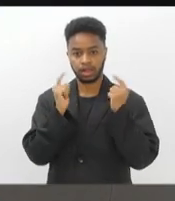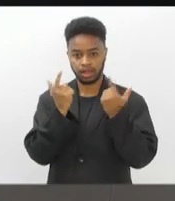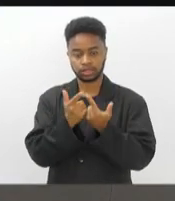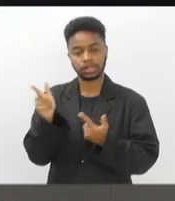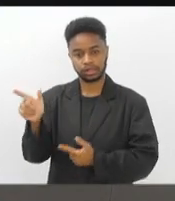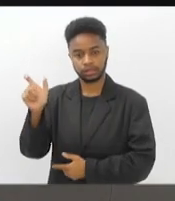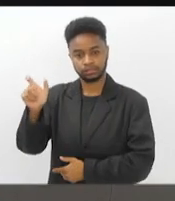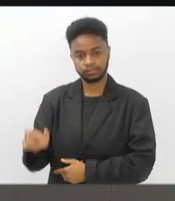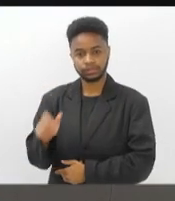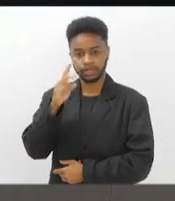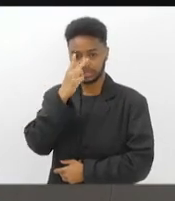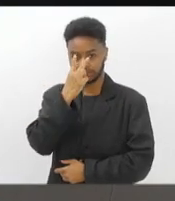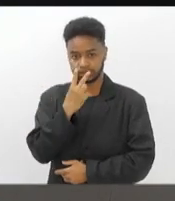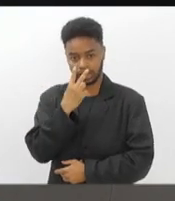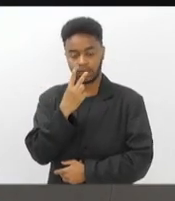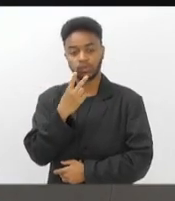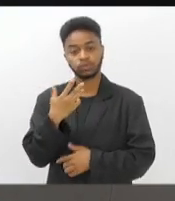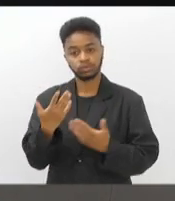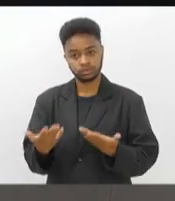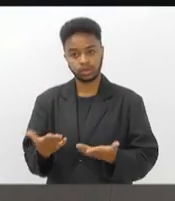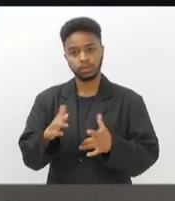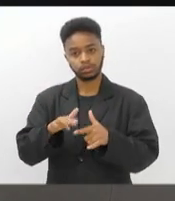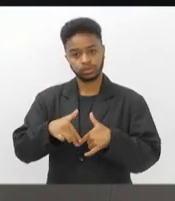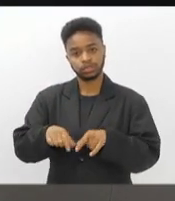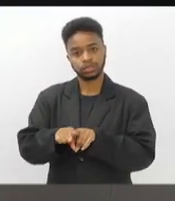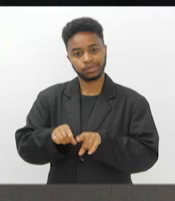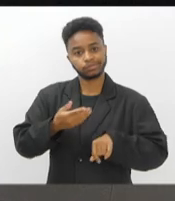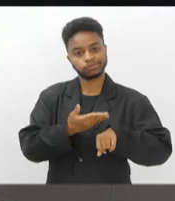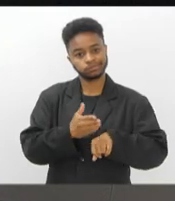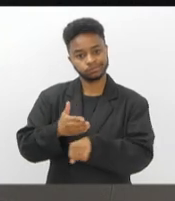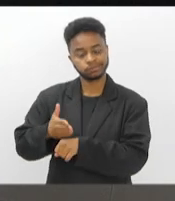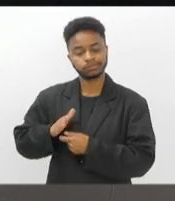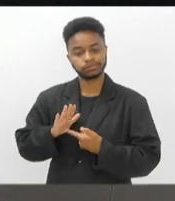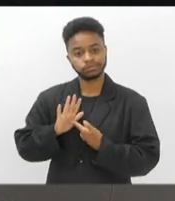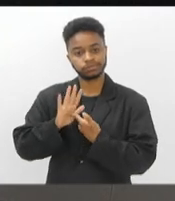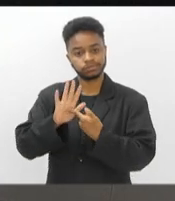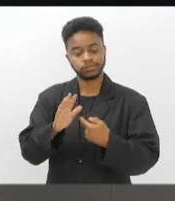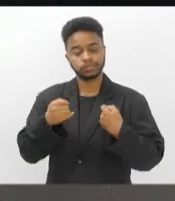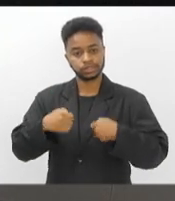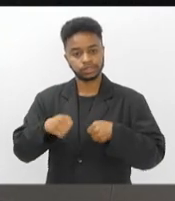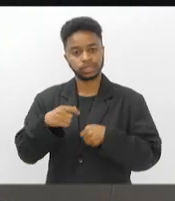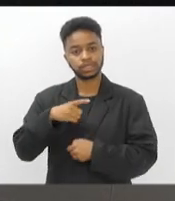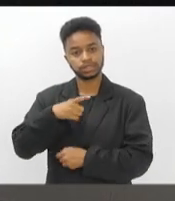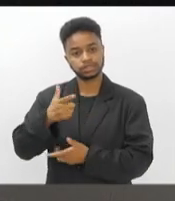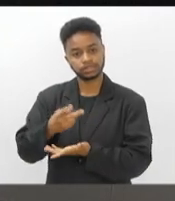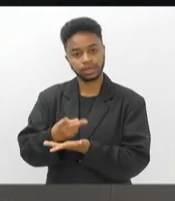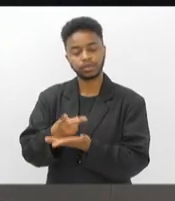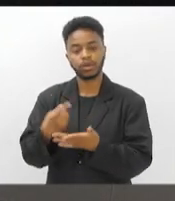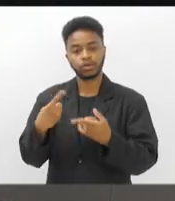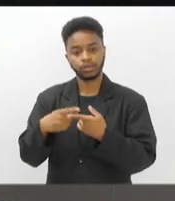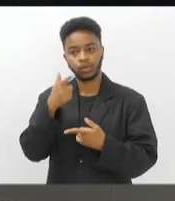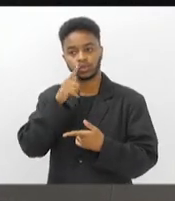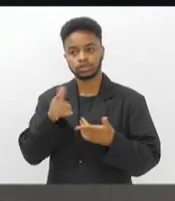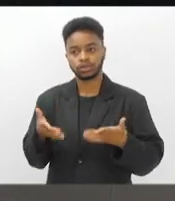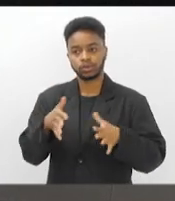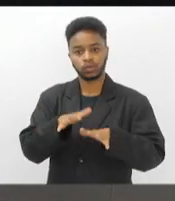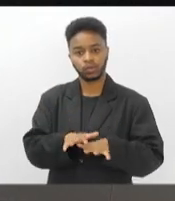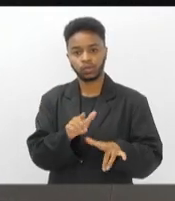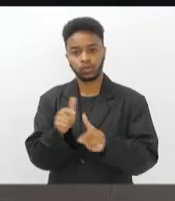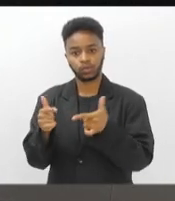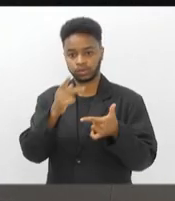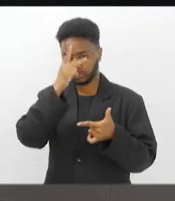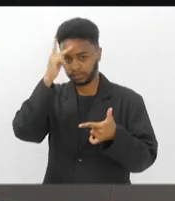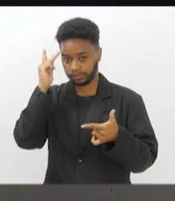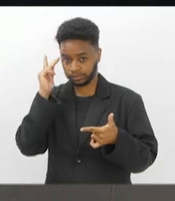com deficiência e virou uma prática também para que nós tenhamos isso a todo instante que é uma maneira de incluir também aqueles